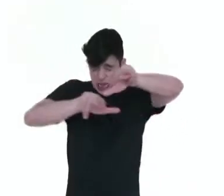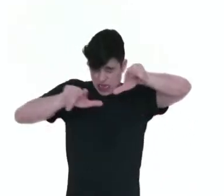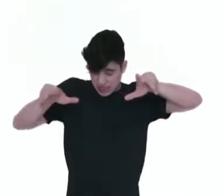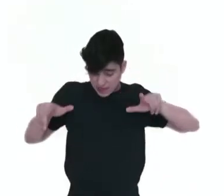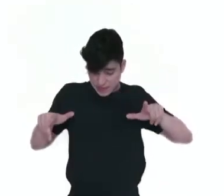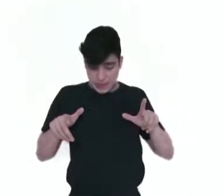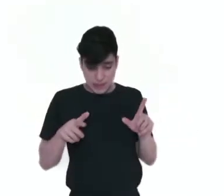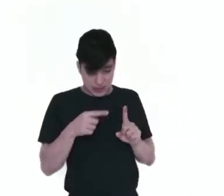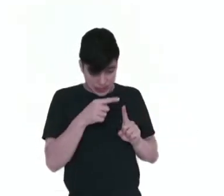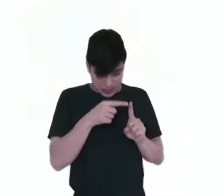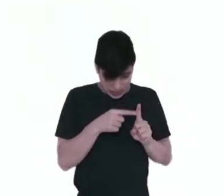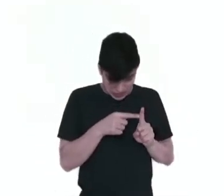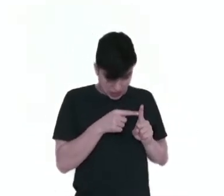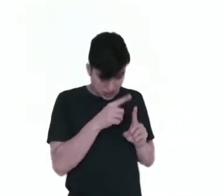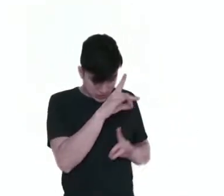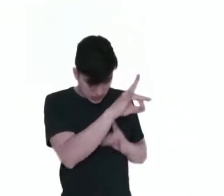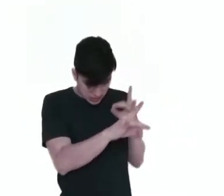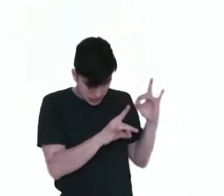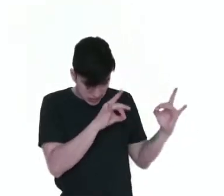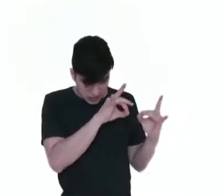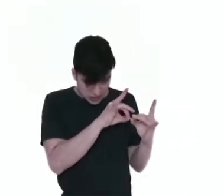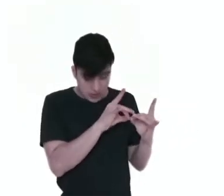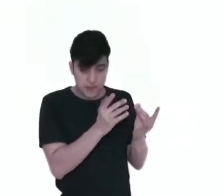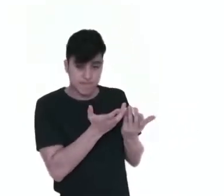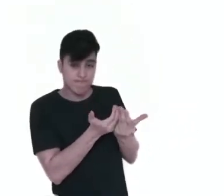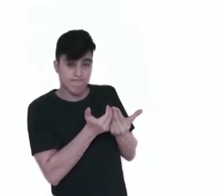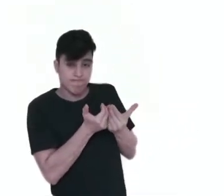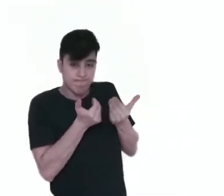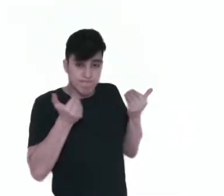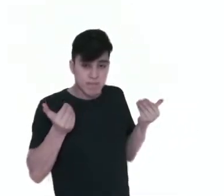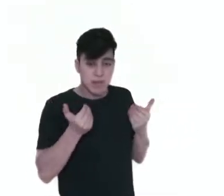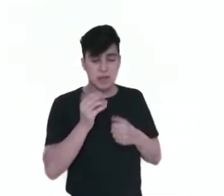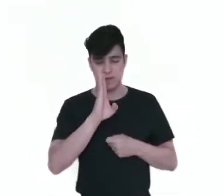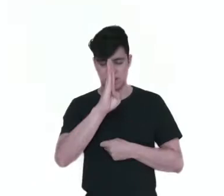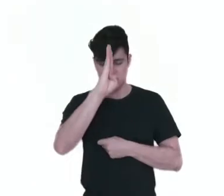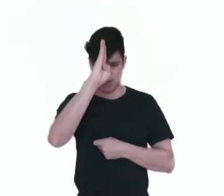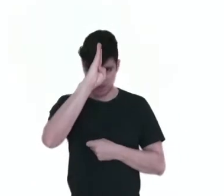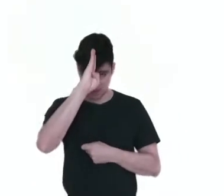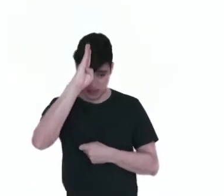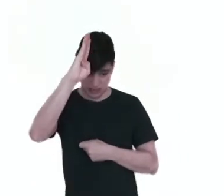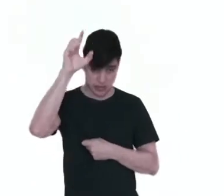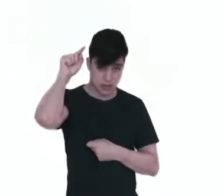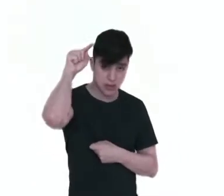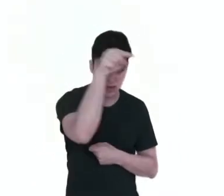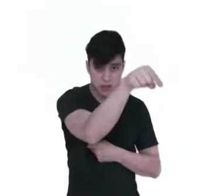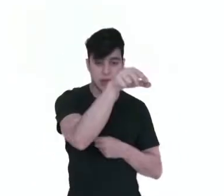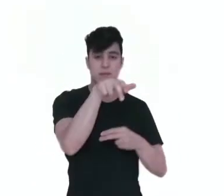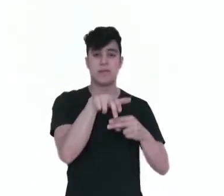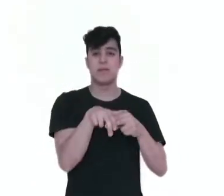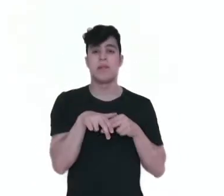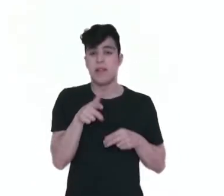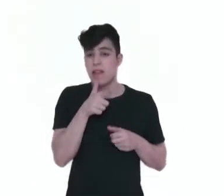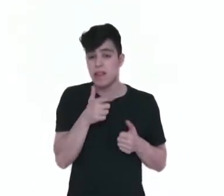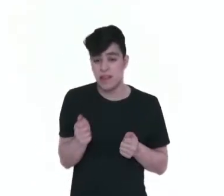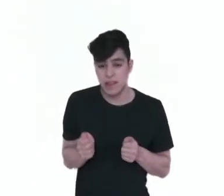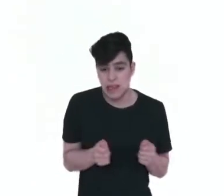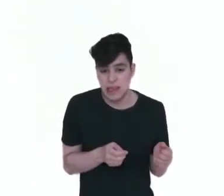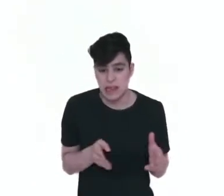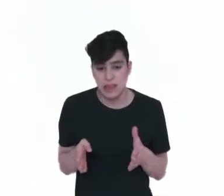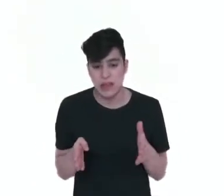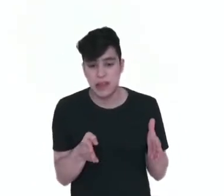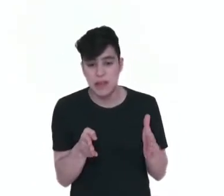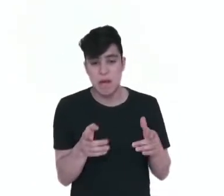tipos específicos de vegetação e principalmente ali influenciado pela presença dos rios. Então, nós vamos ter